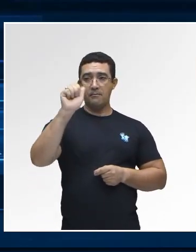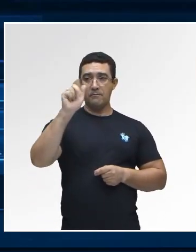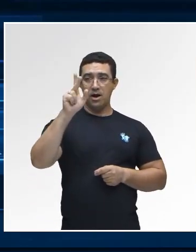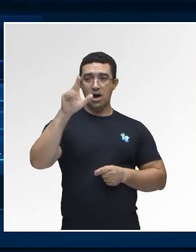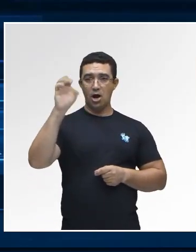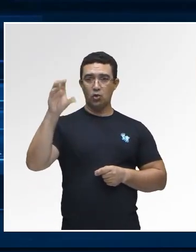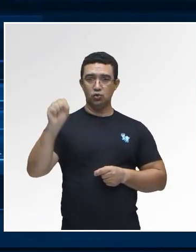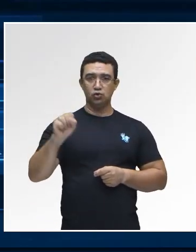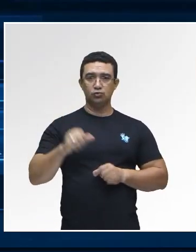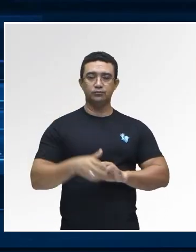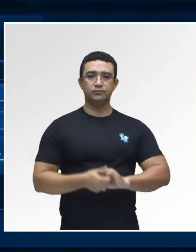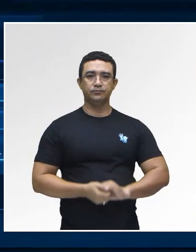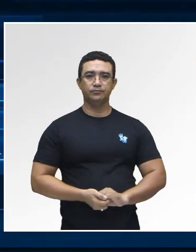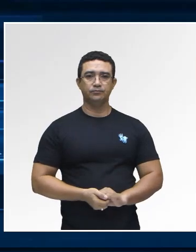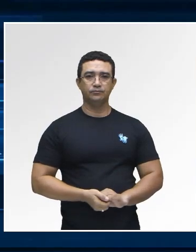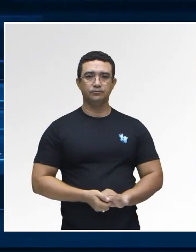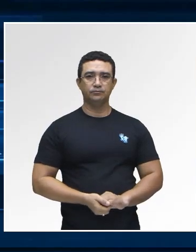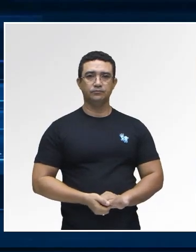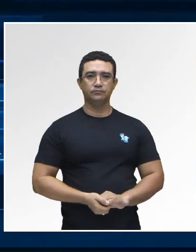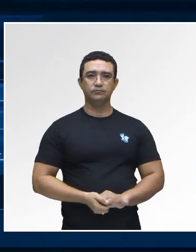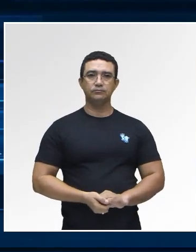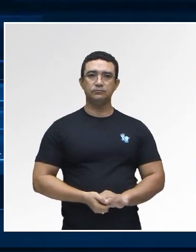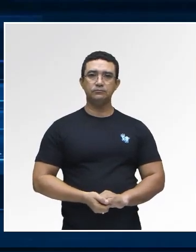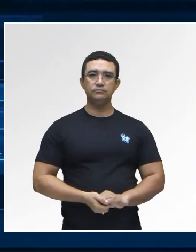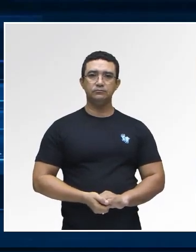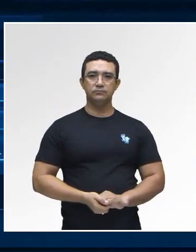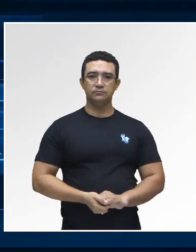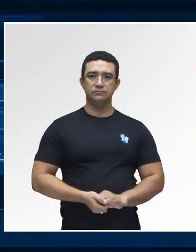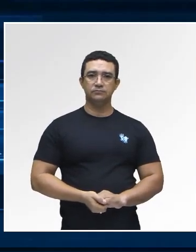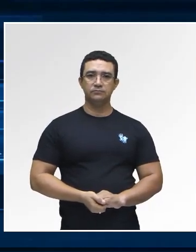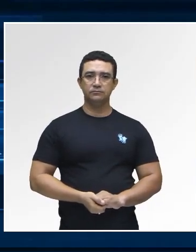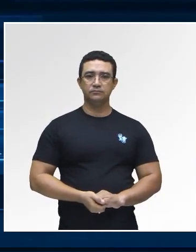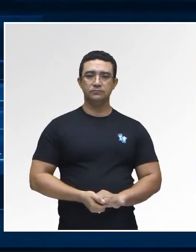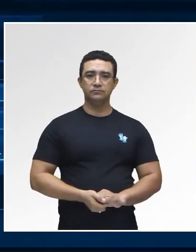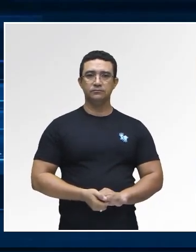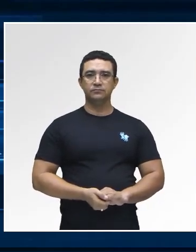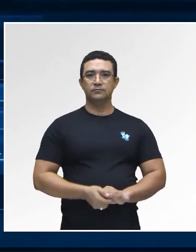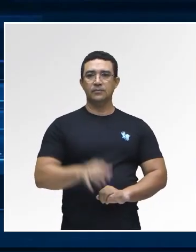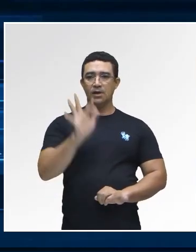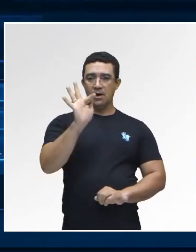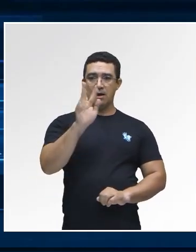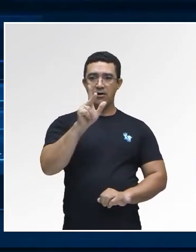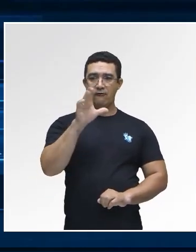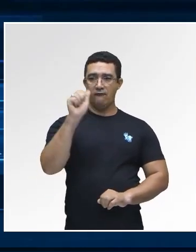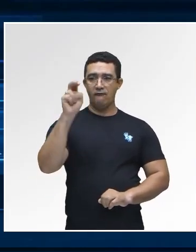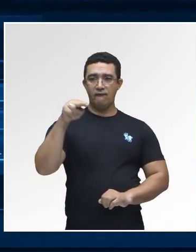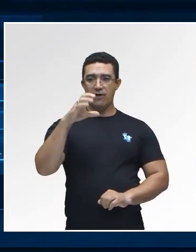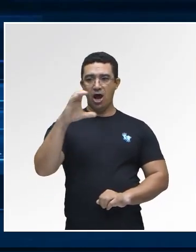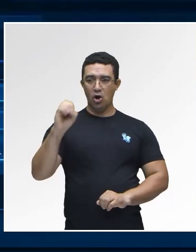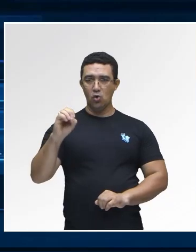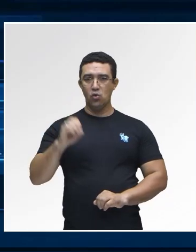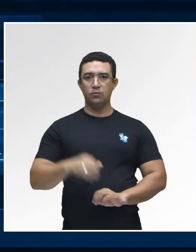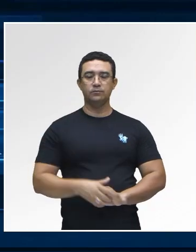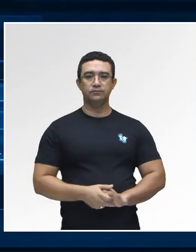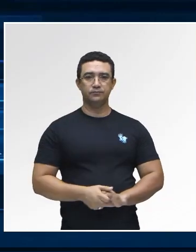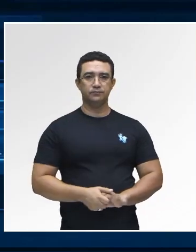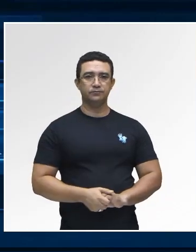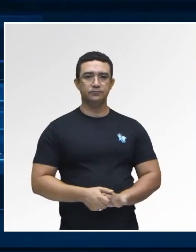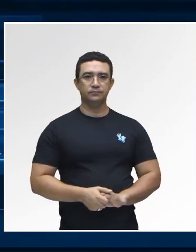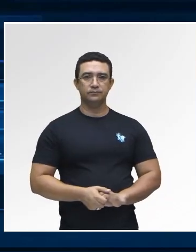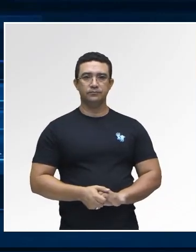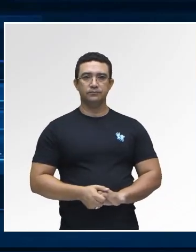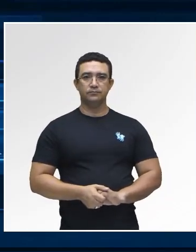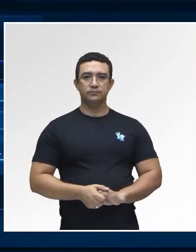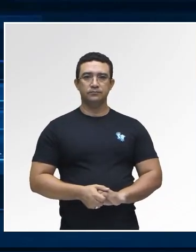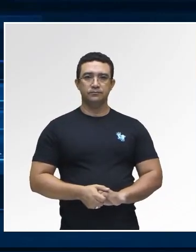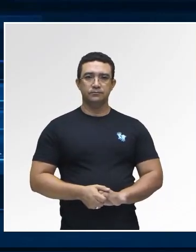Olha aqui, temos aqui o Reino Franco, que depois vai surgir dos francos, que vocês viram lá, ó,